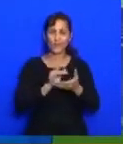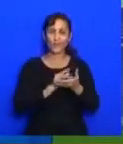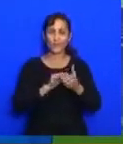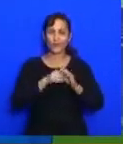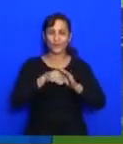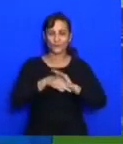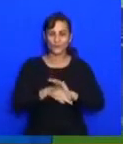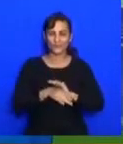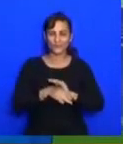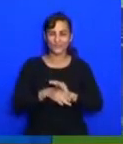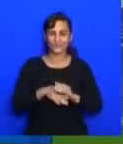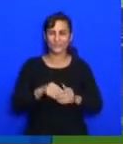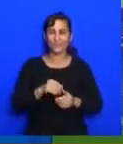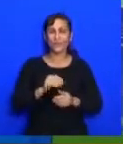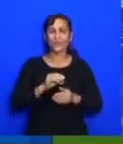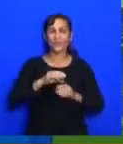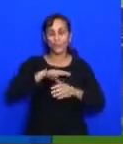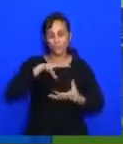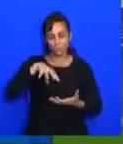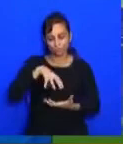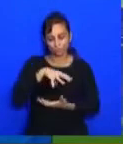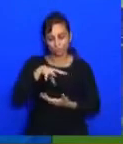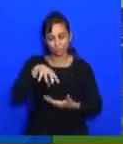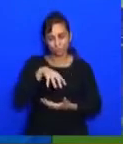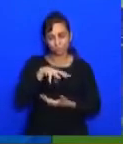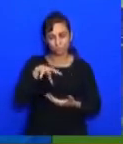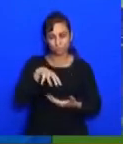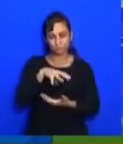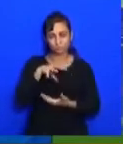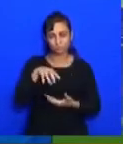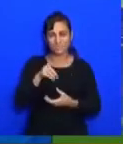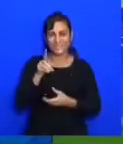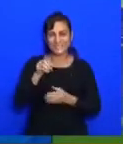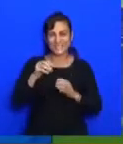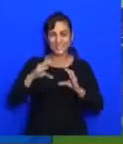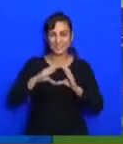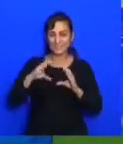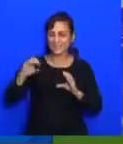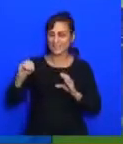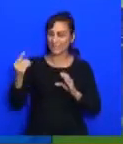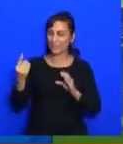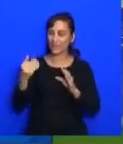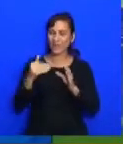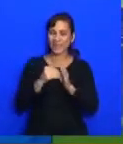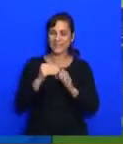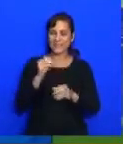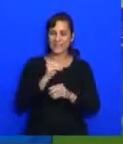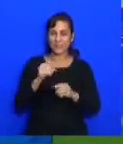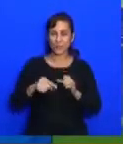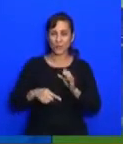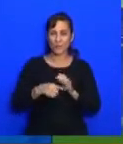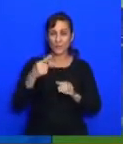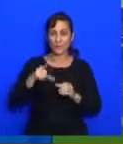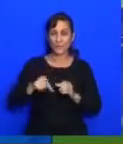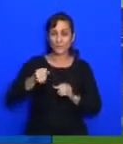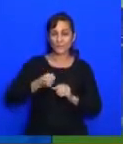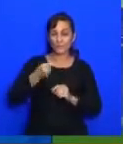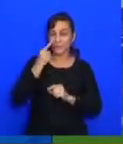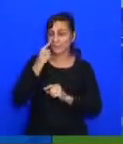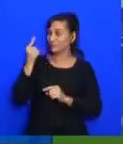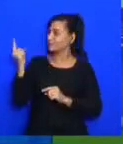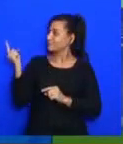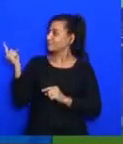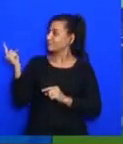da Lotomania. O Globo ligado embaralhando ou 100 bolas numeradas de 01 a 00 e o primeiro número está na